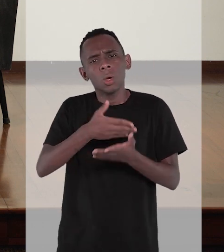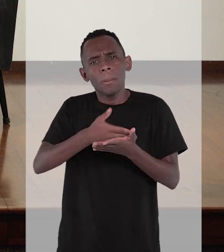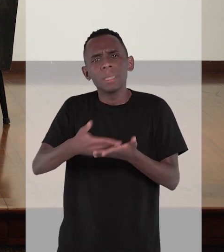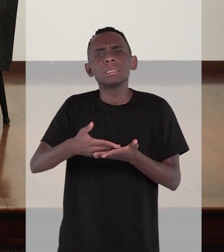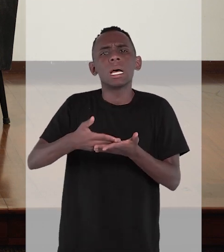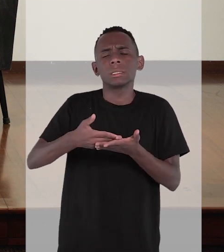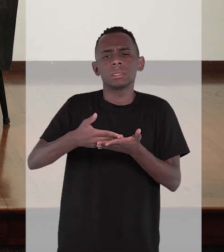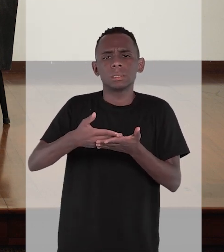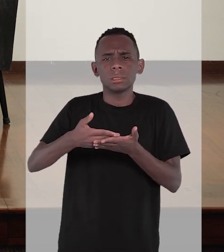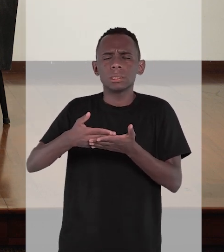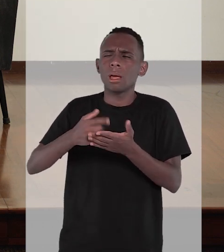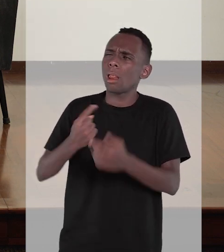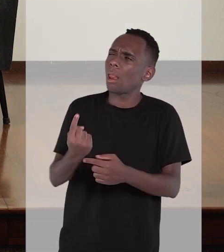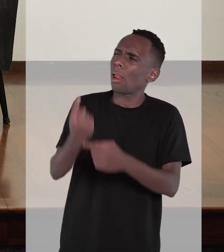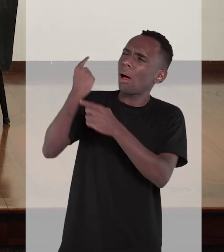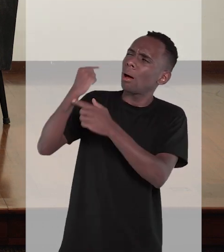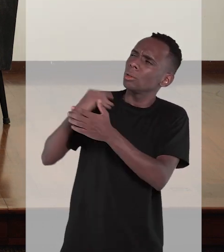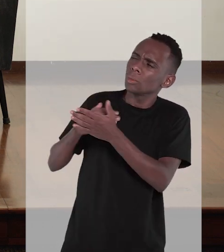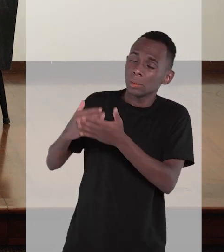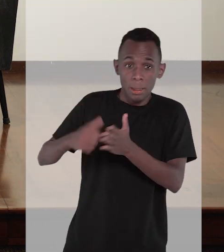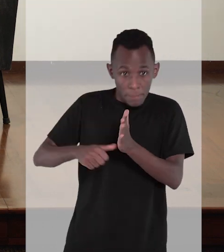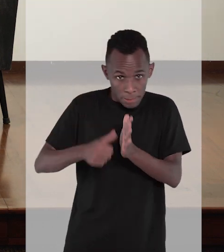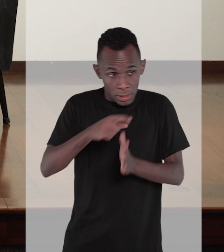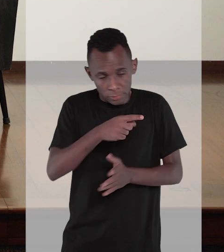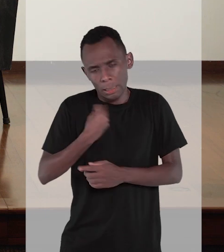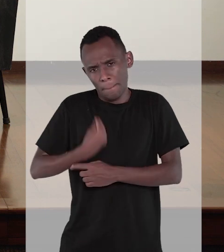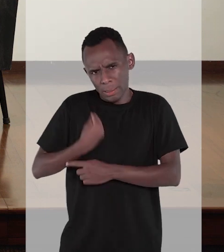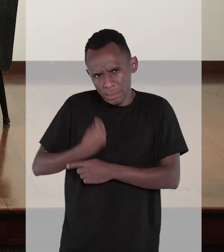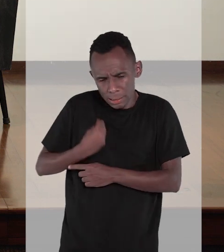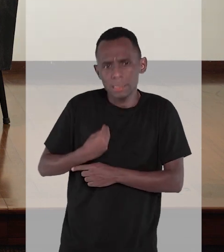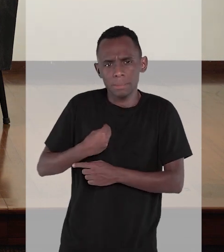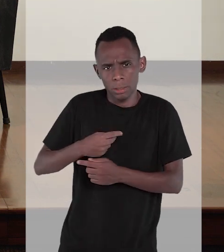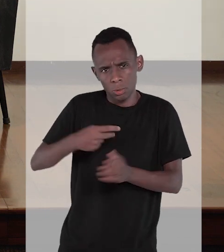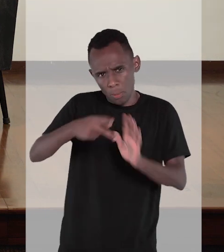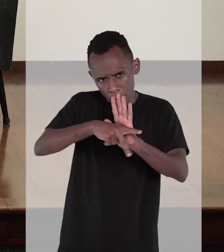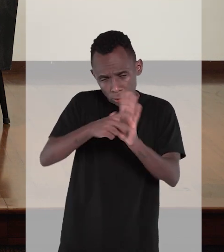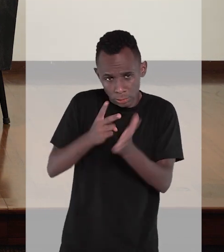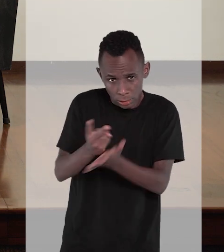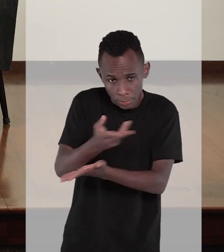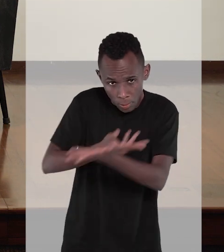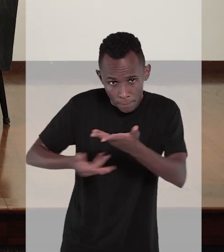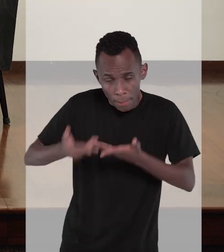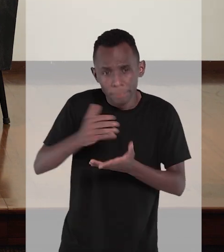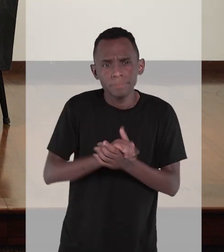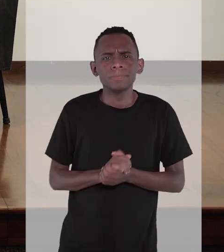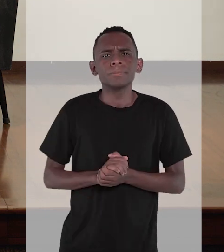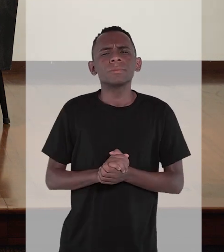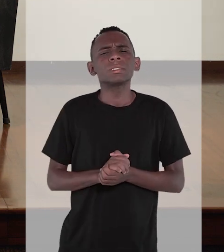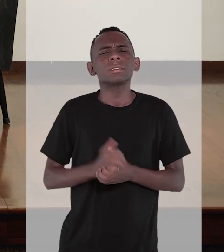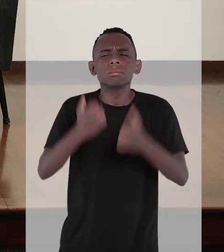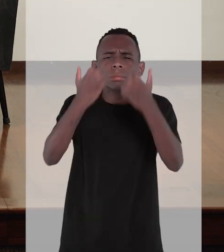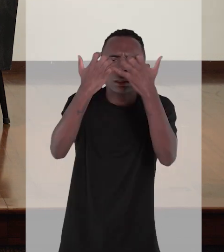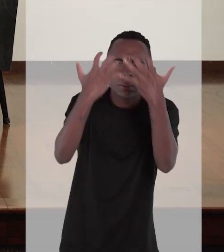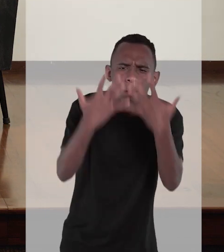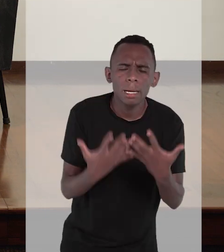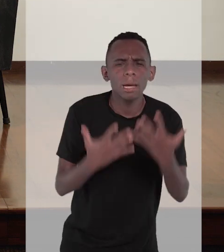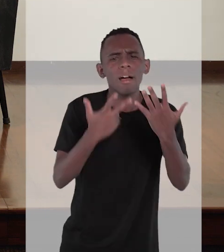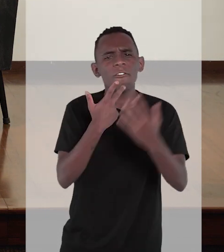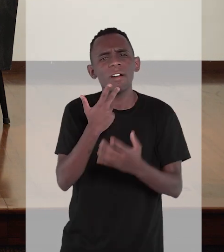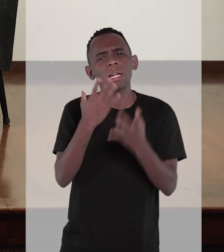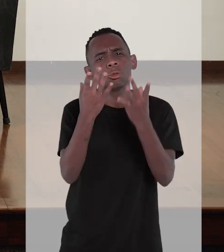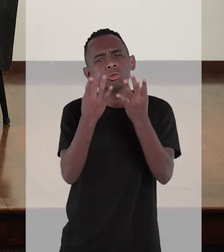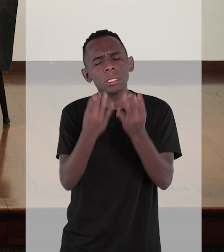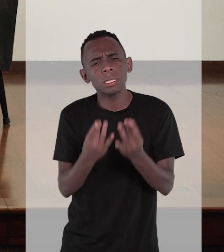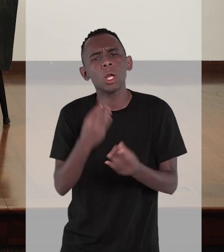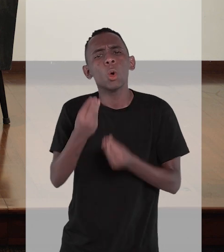queria que você começasse pelo início. Eu acho que, como é a primeira vez que você participa do Sempre um Papo, isso vai estar gravado, eu queria que você falasse um